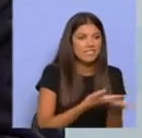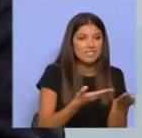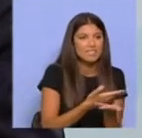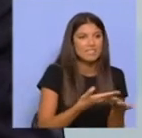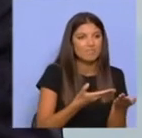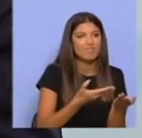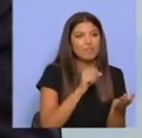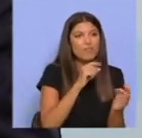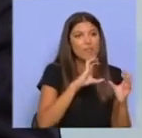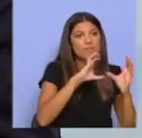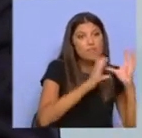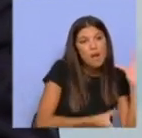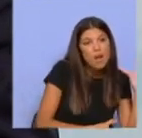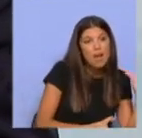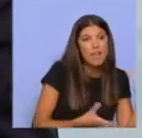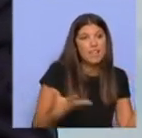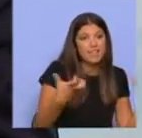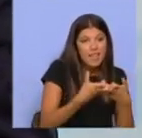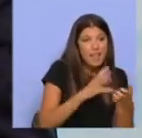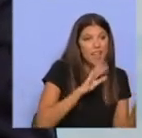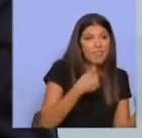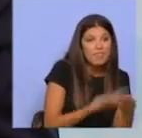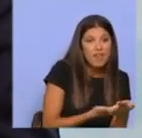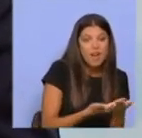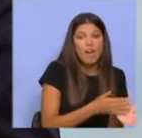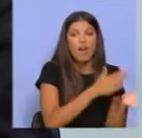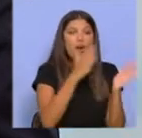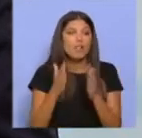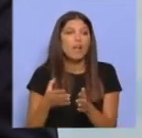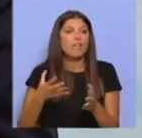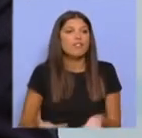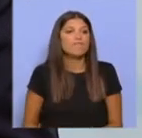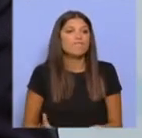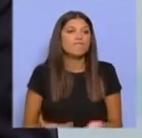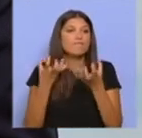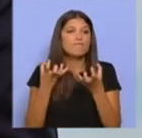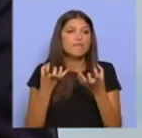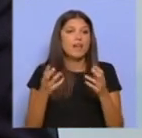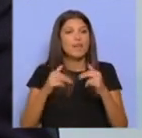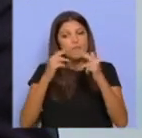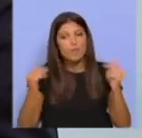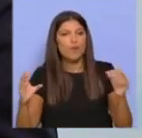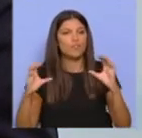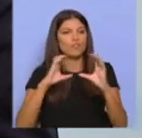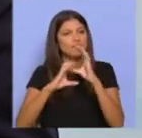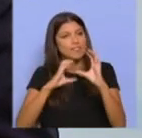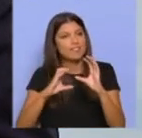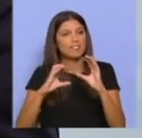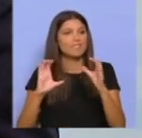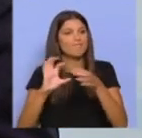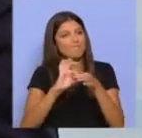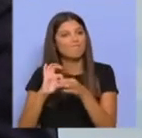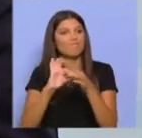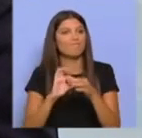a relação que nos deu, ao longo da nossa evolução como humanidade, a nossa grande vantagem competitiva. É bom ter consciência que